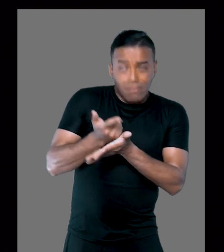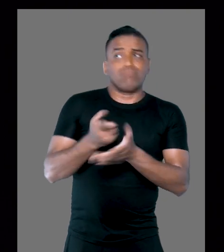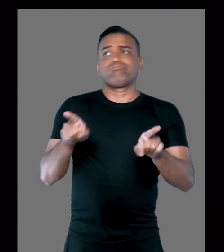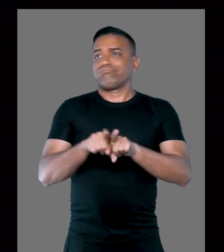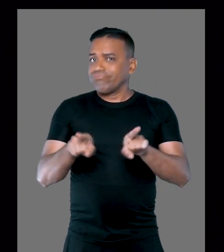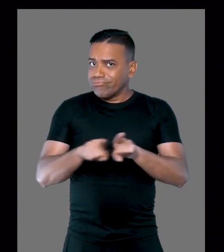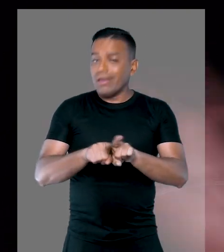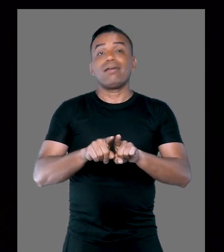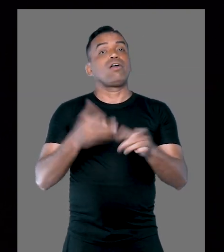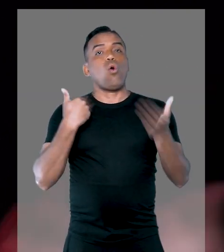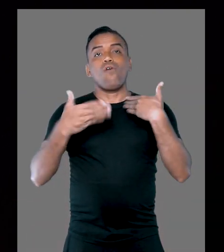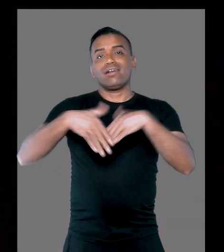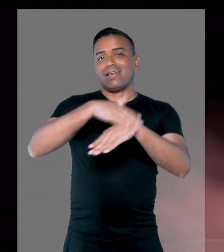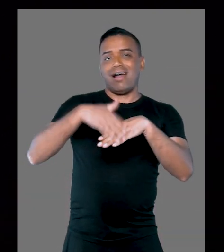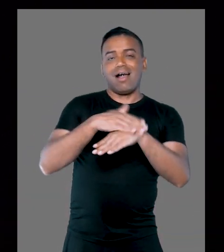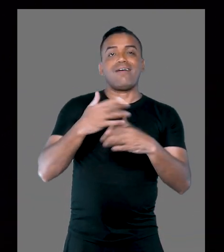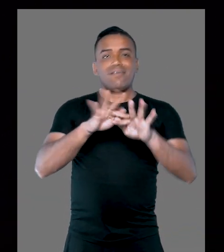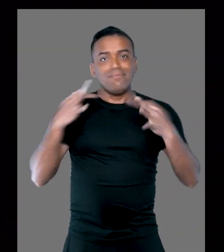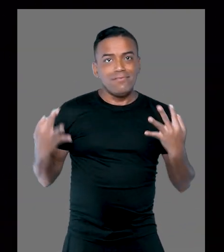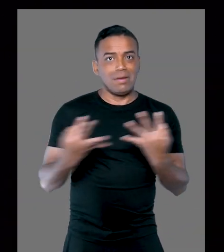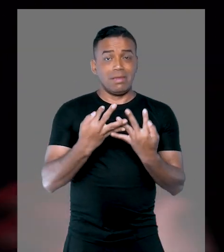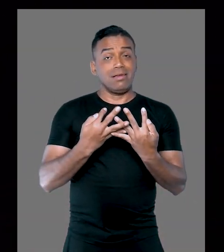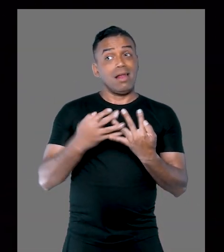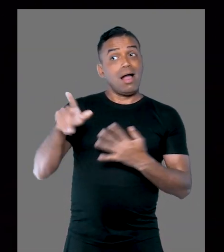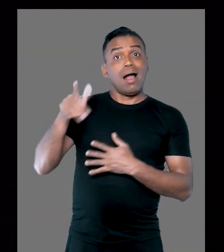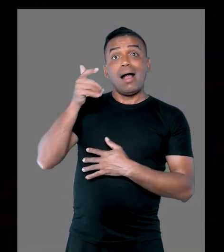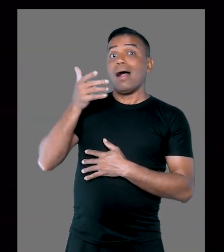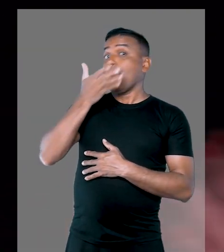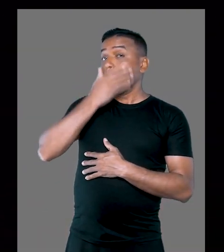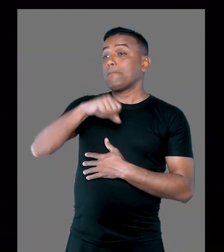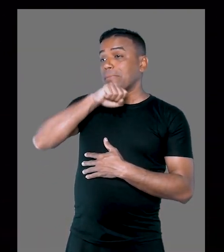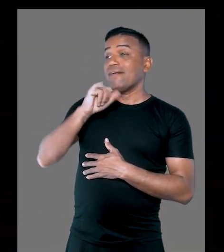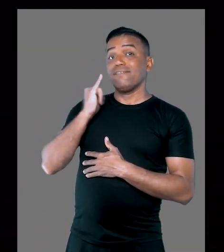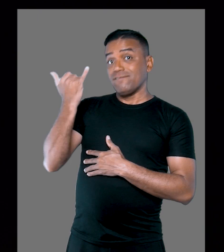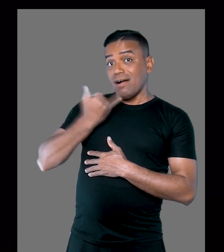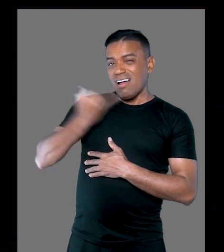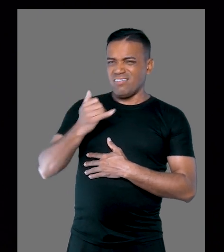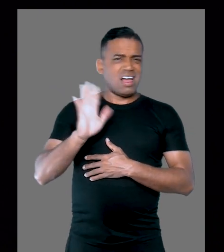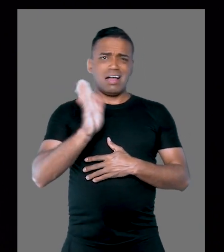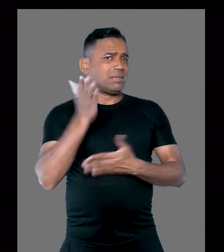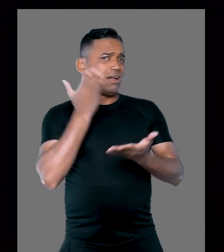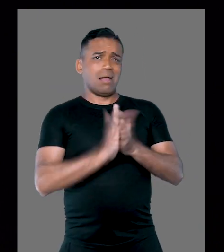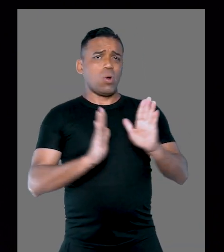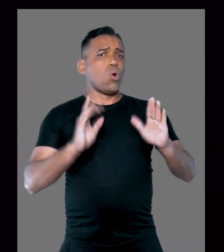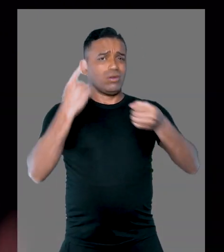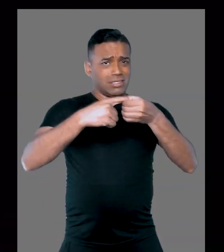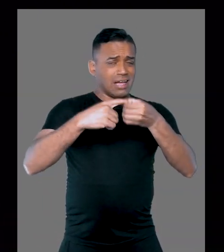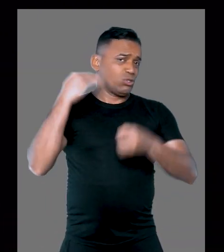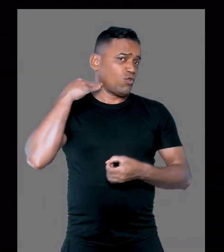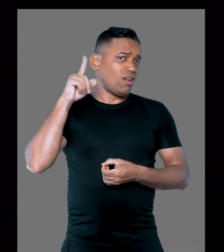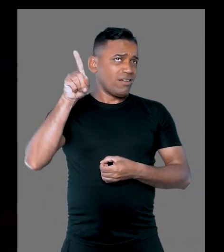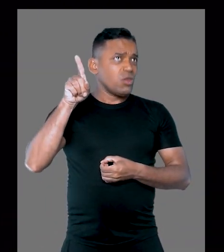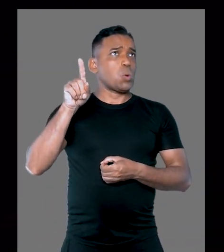com a minha família e tudo, e aí nessa conversa o meu pai me falava às vezes, porque aquilo não existe mais na cidade de Juiz de Fora,